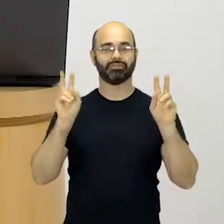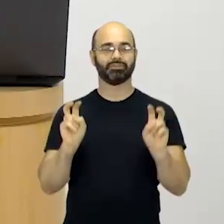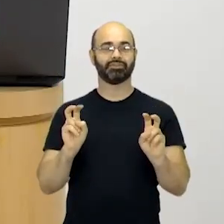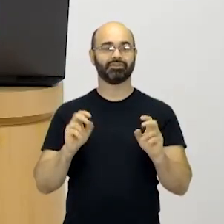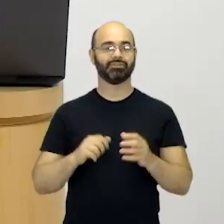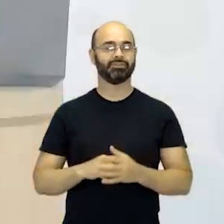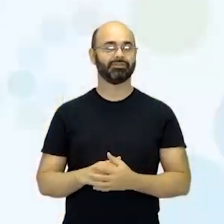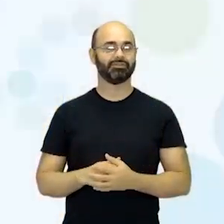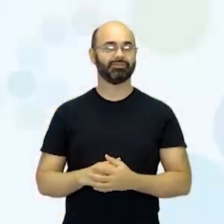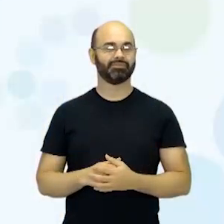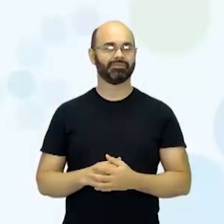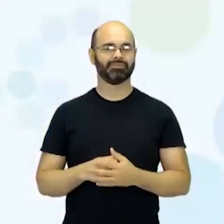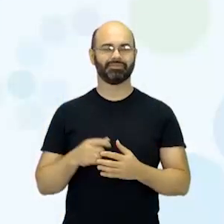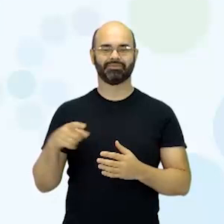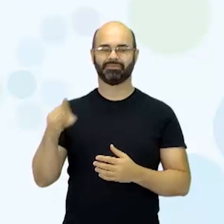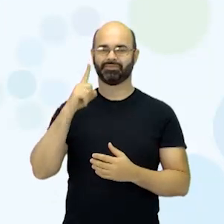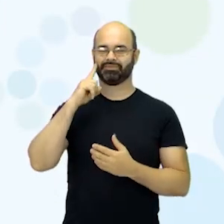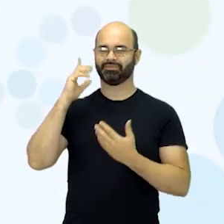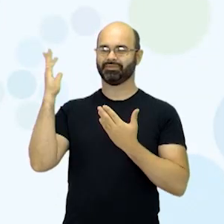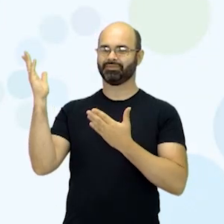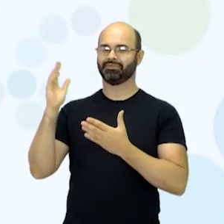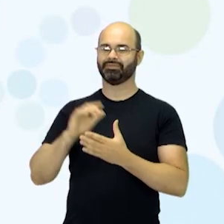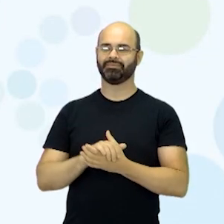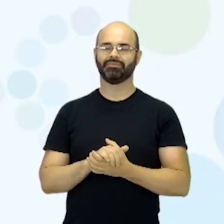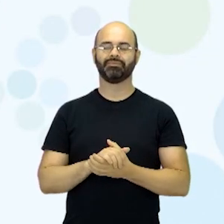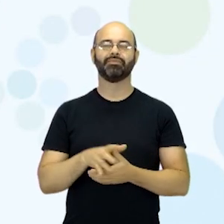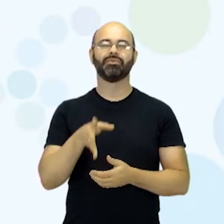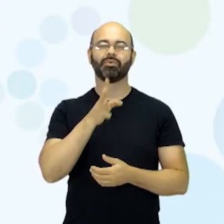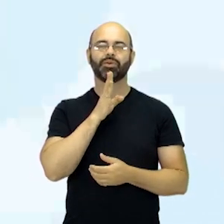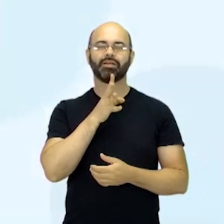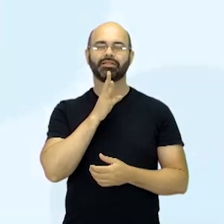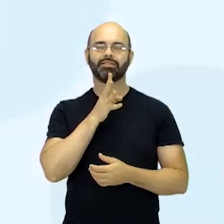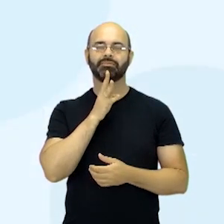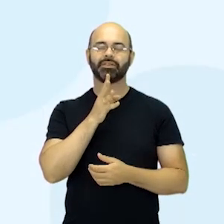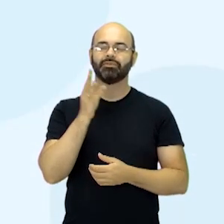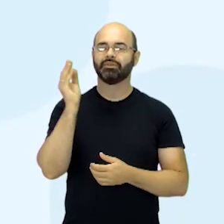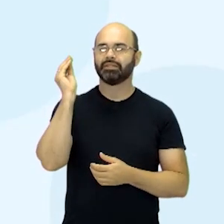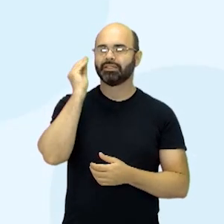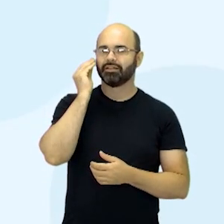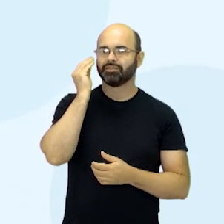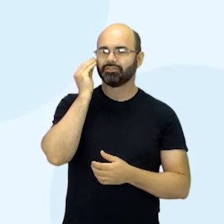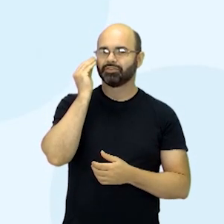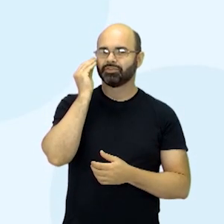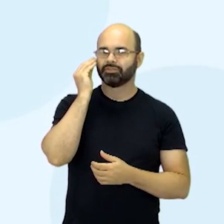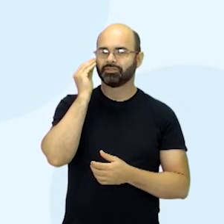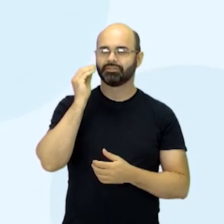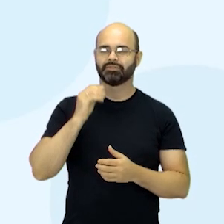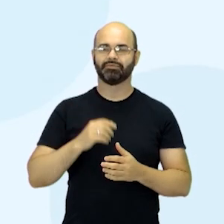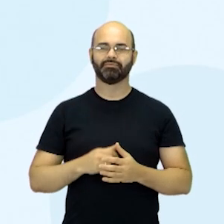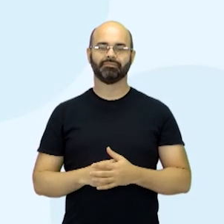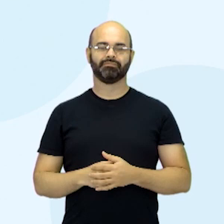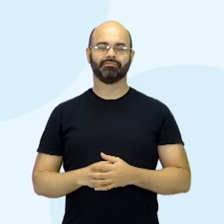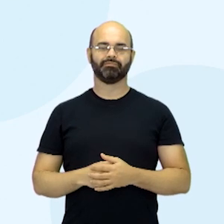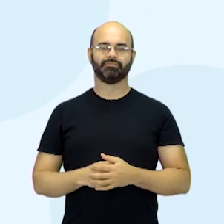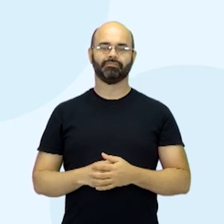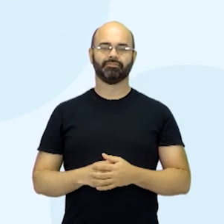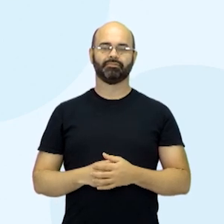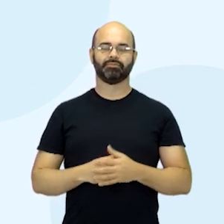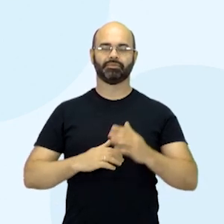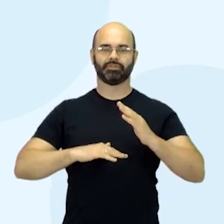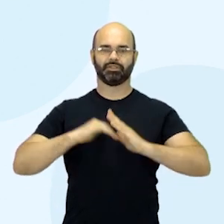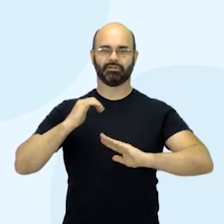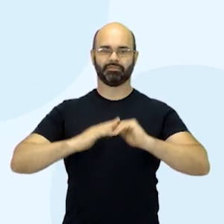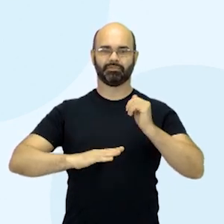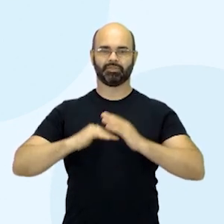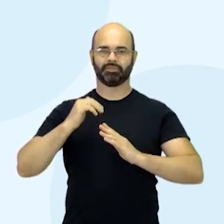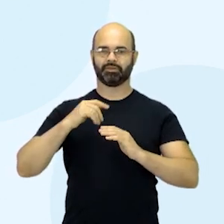seguinte, vamos lá, na tela para vocês. Teste de conhecimentos. As habilidades são essas que